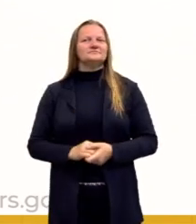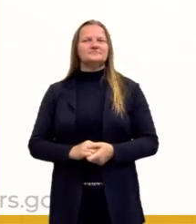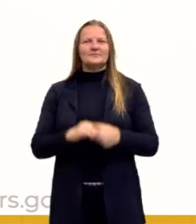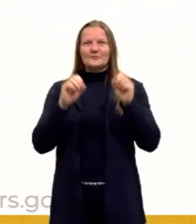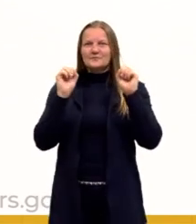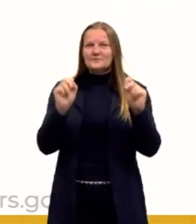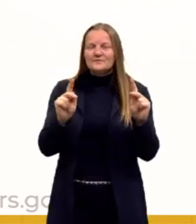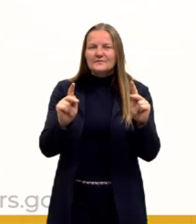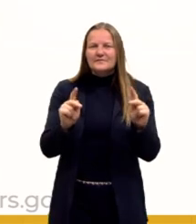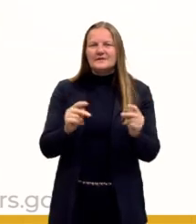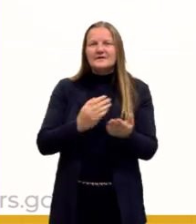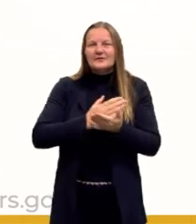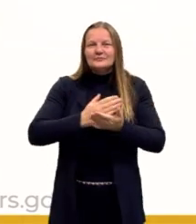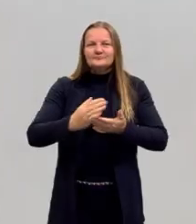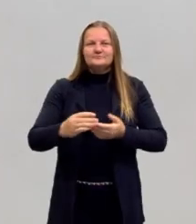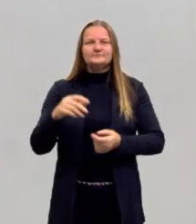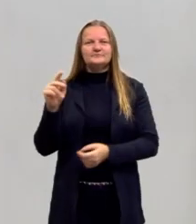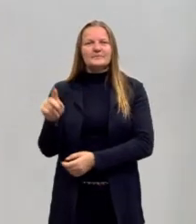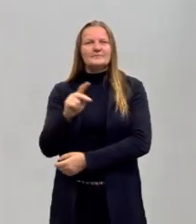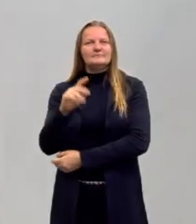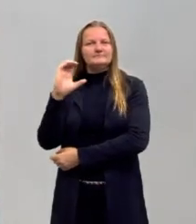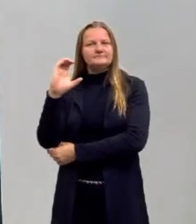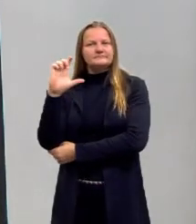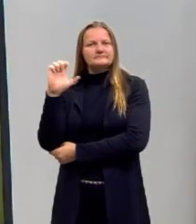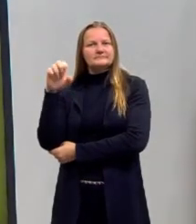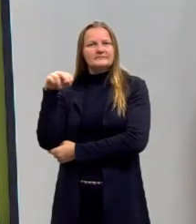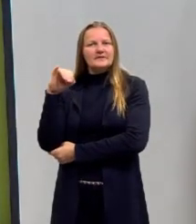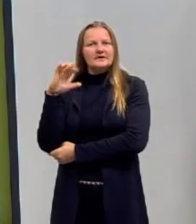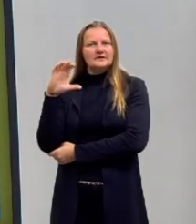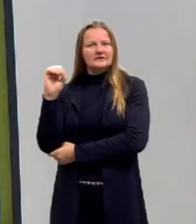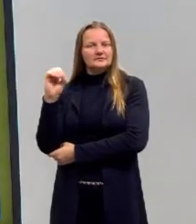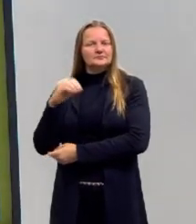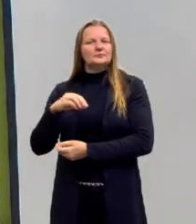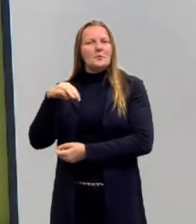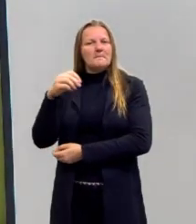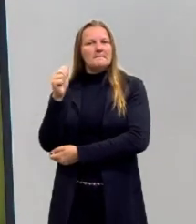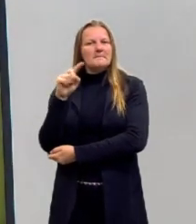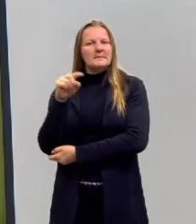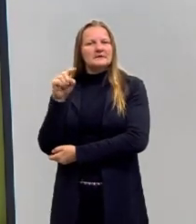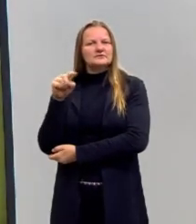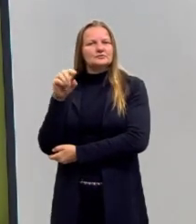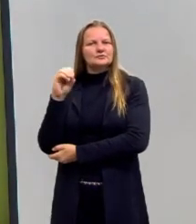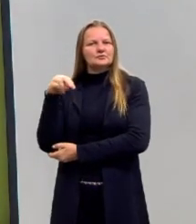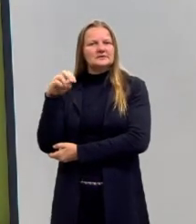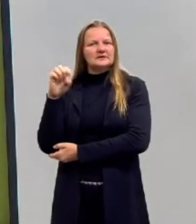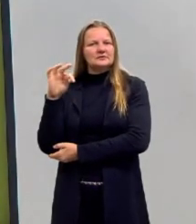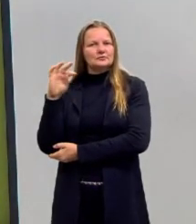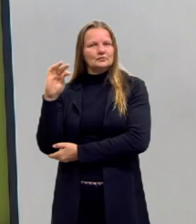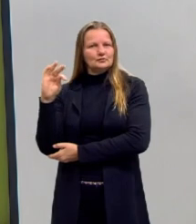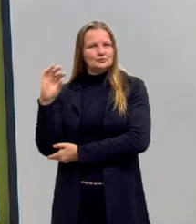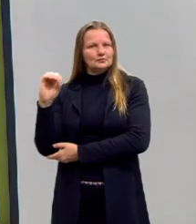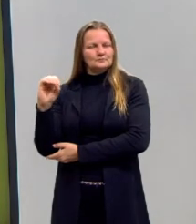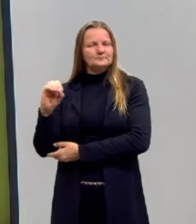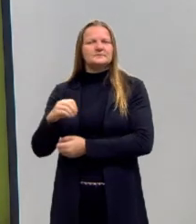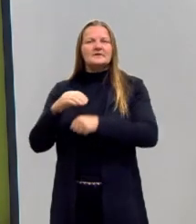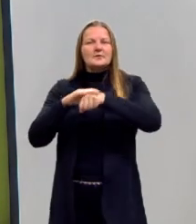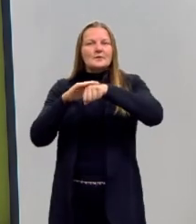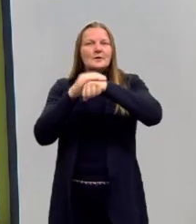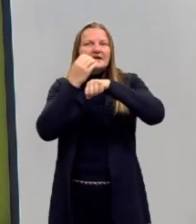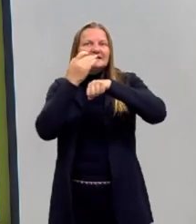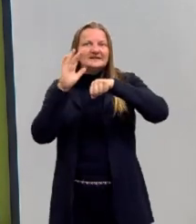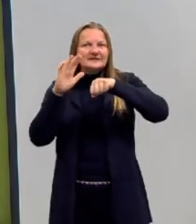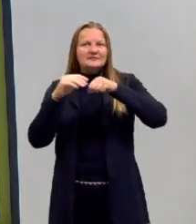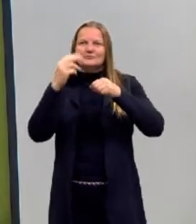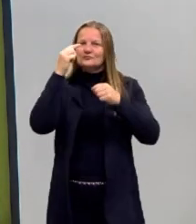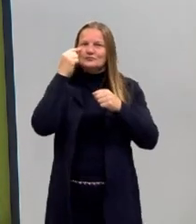vamos lá então eu sou professor clênio Viane mazuneto sou um sujeito de pele clara olhos